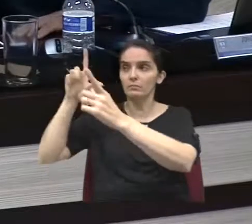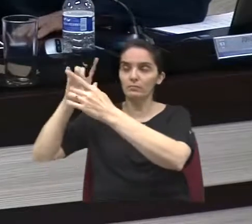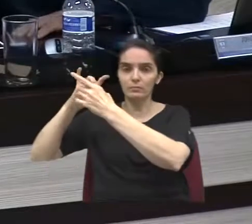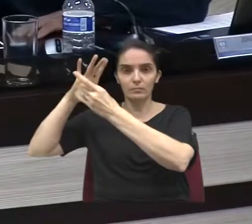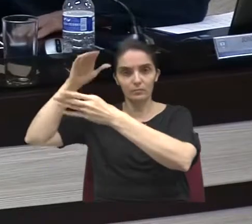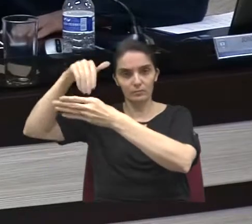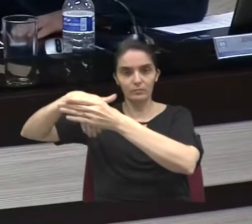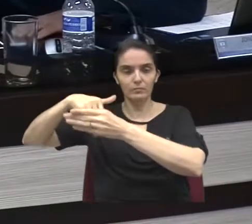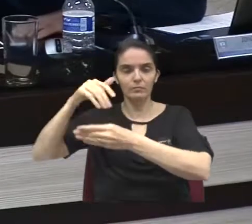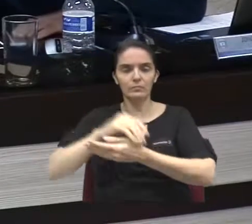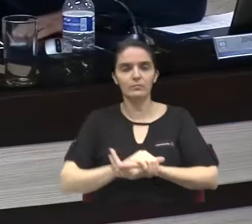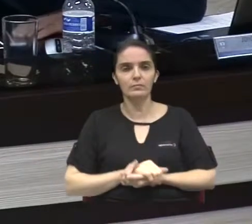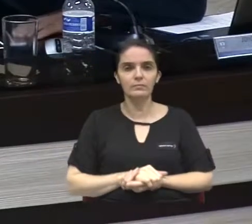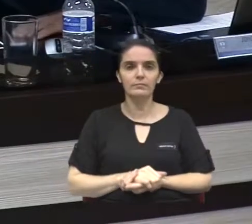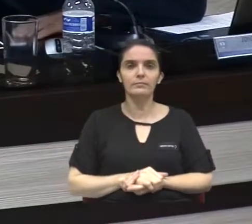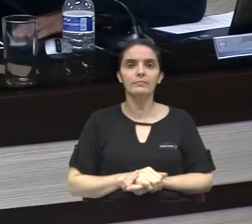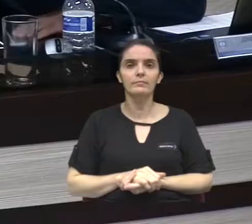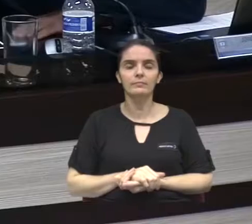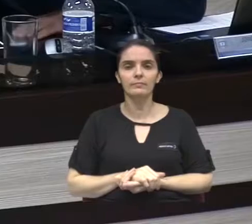voto.